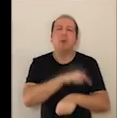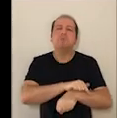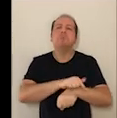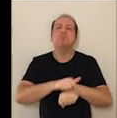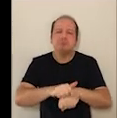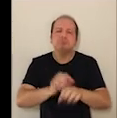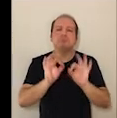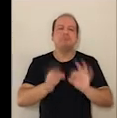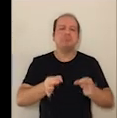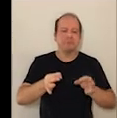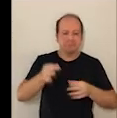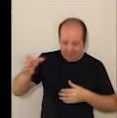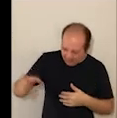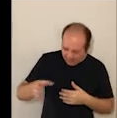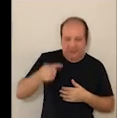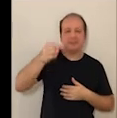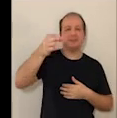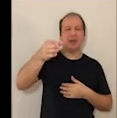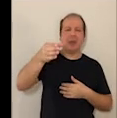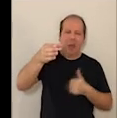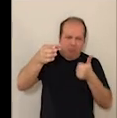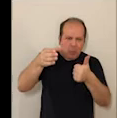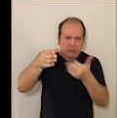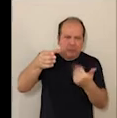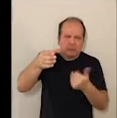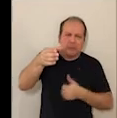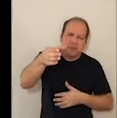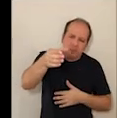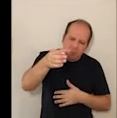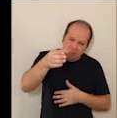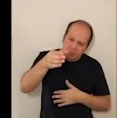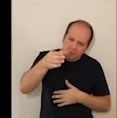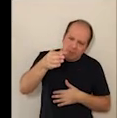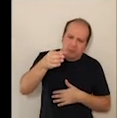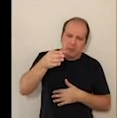digno. Primeiro, segure a taça. Aproxime-se.